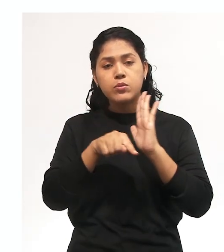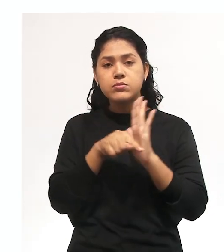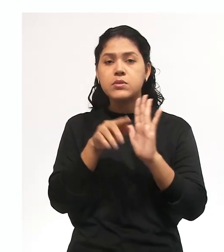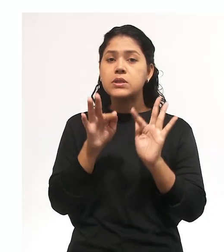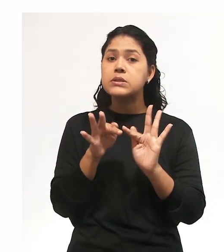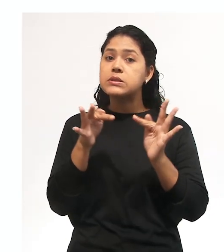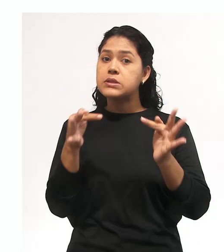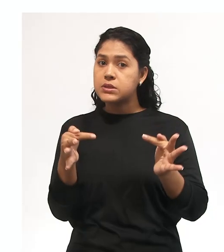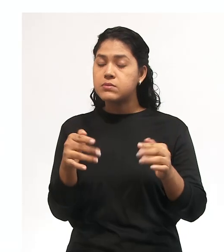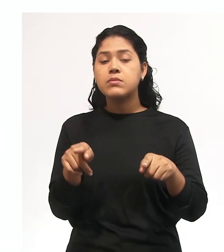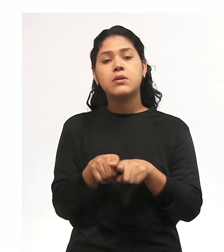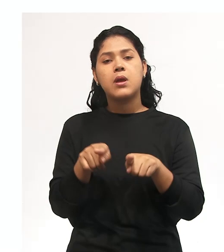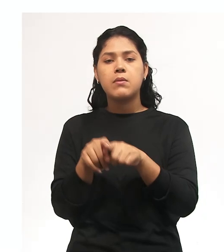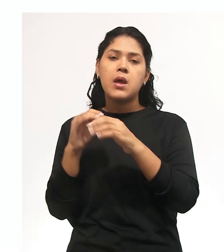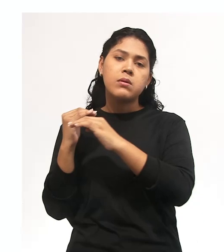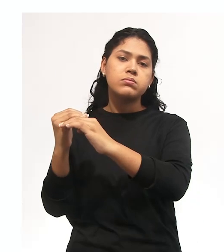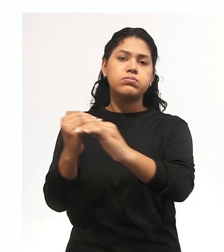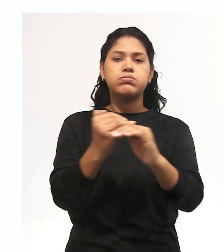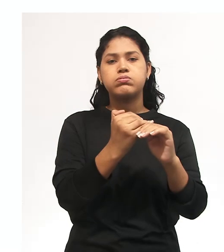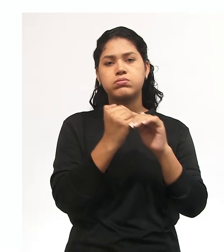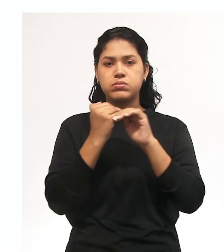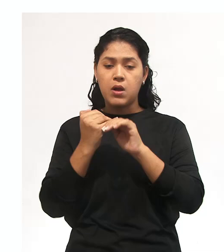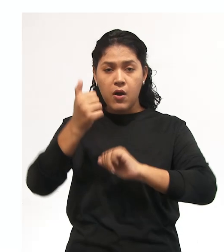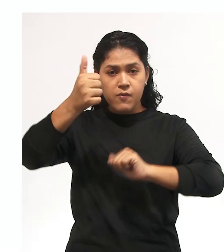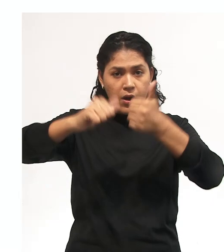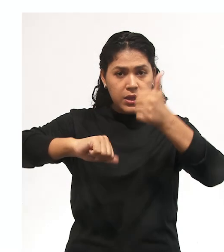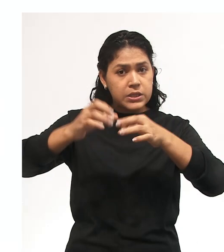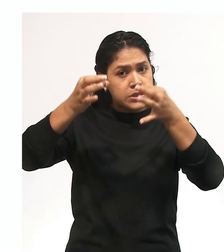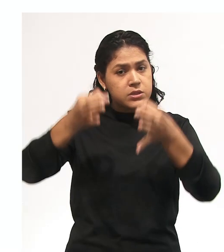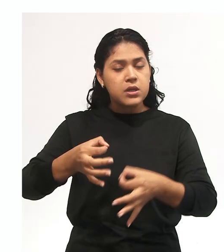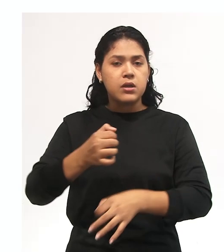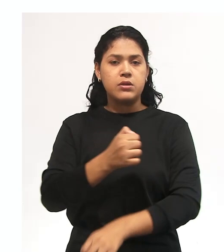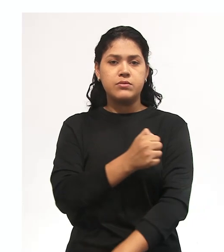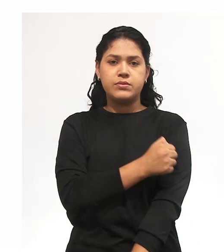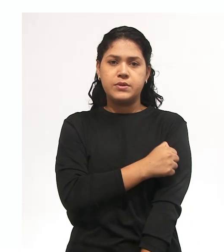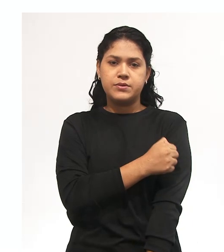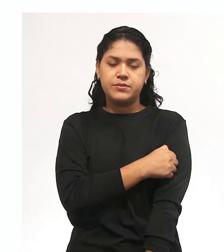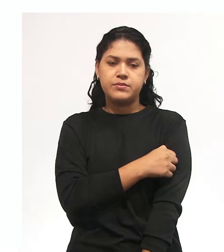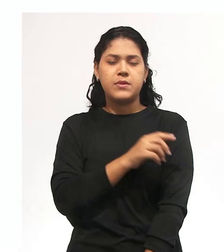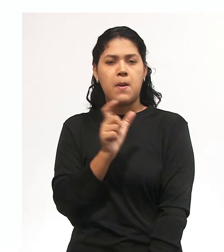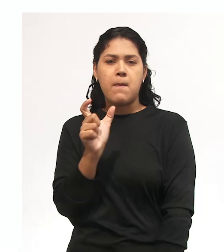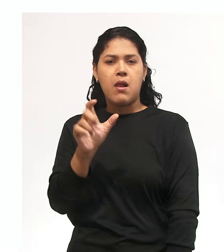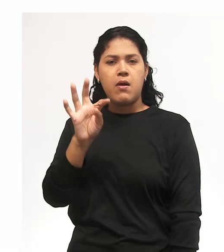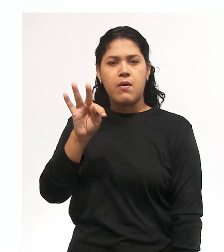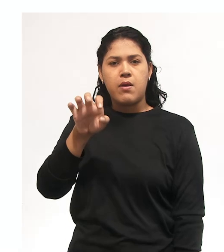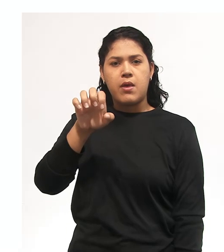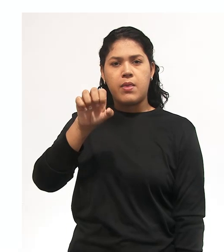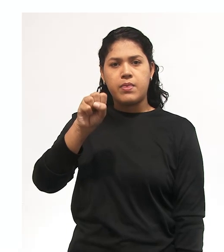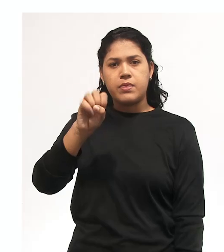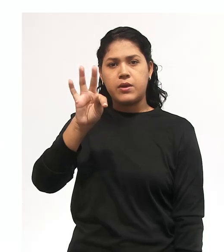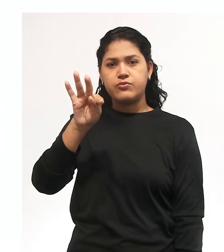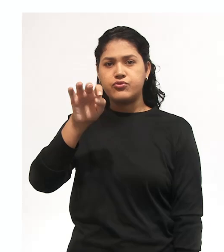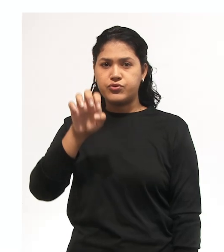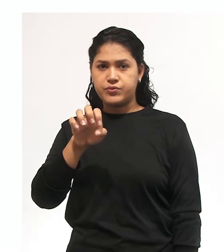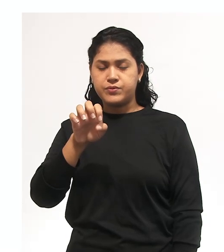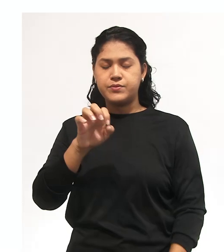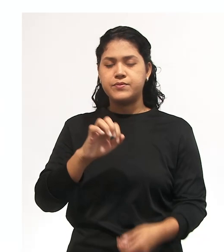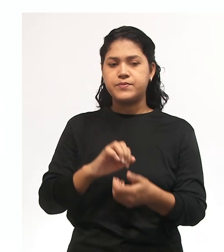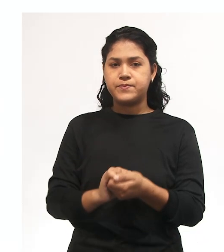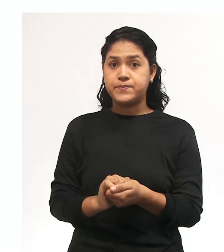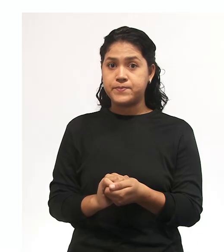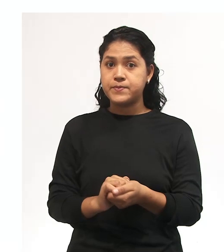uma avaliação justa do desempenho do aluno. Então, o teste dos instrumentos muito utilizado no âmbito da sala de